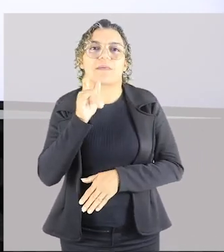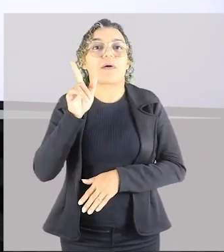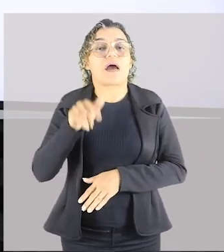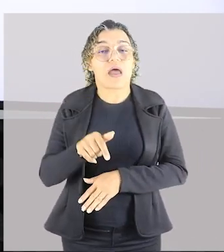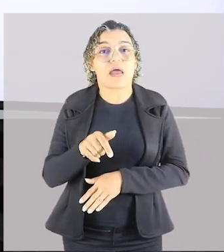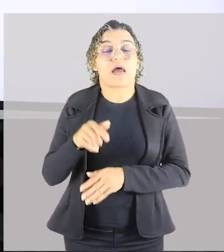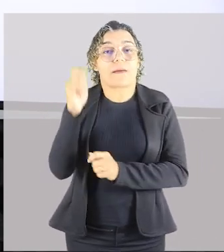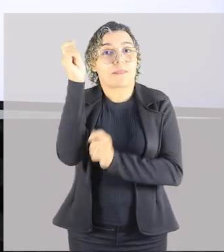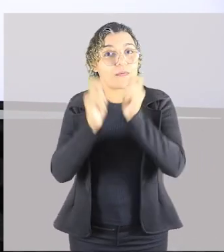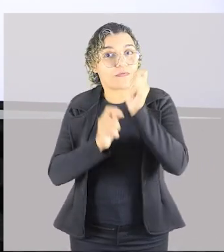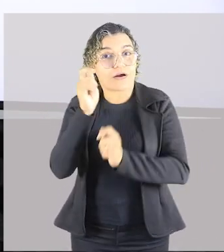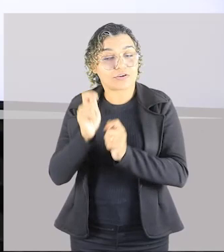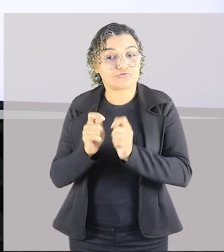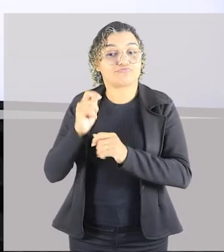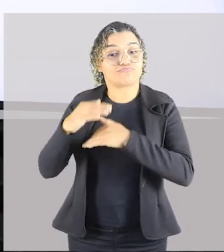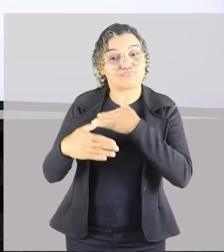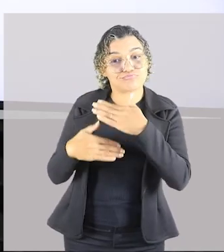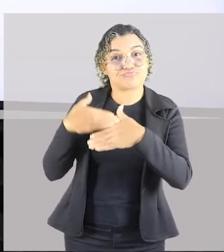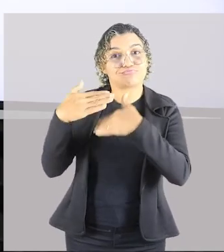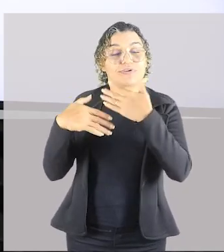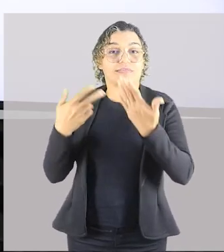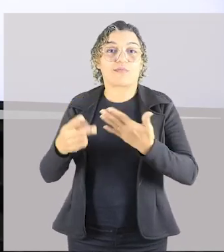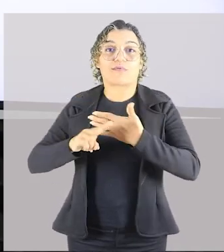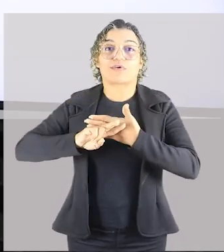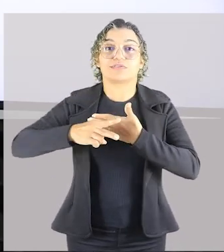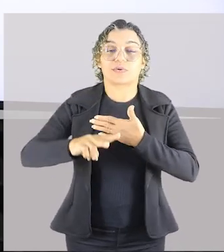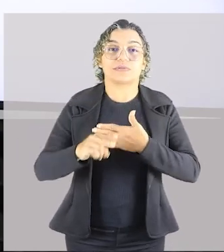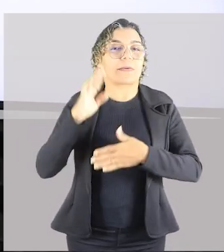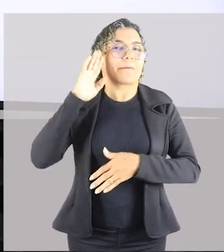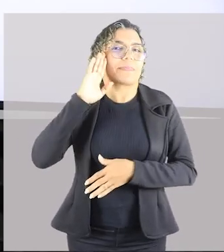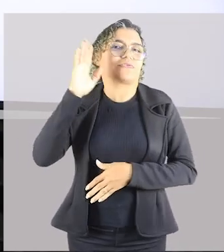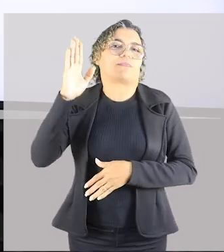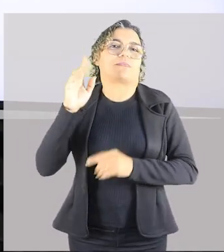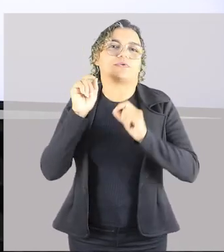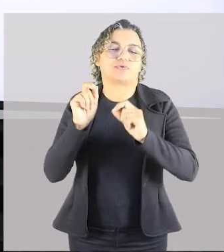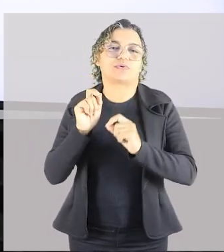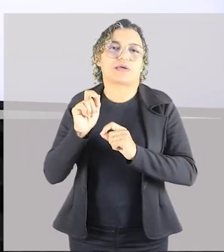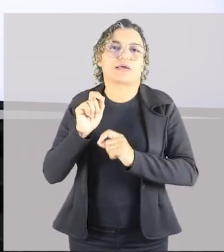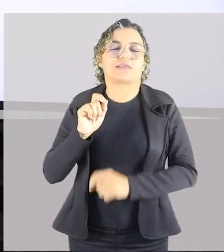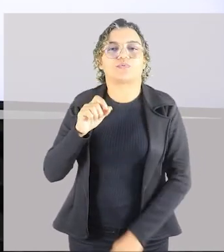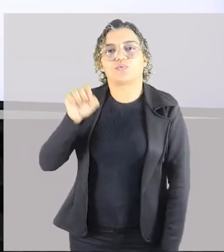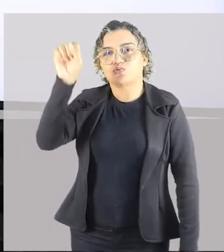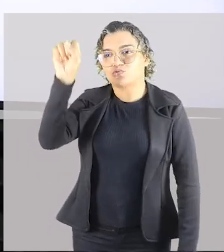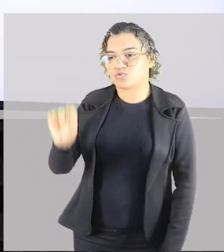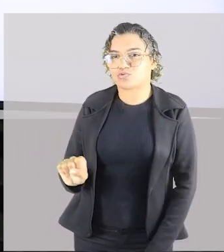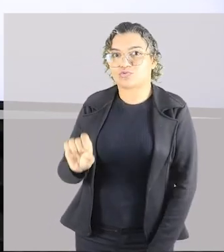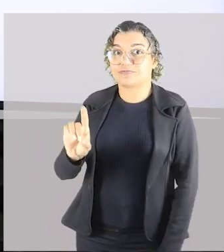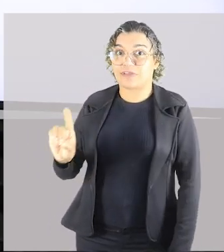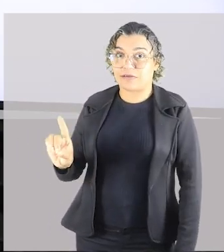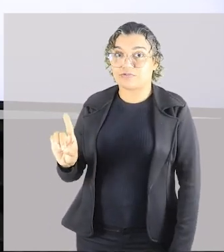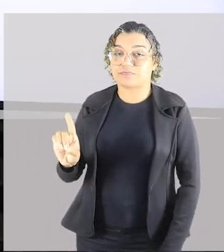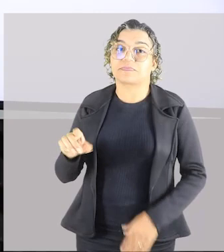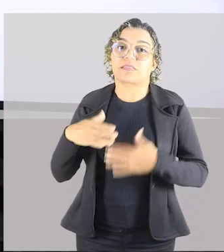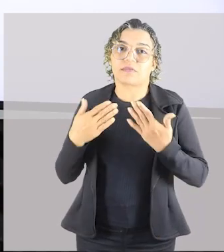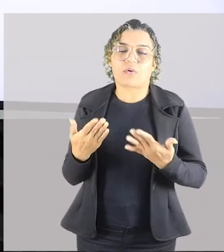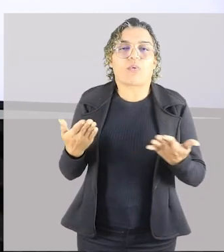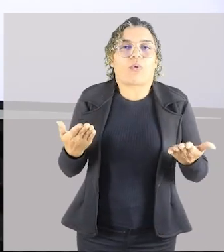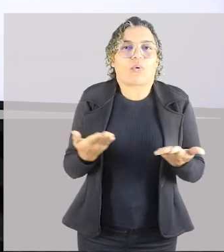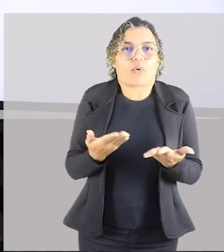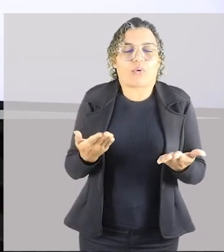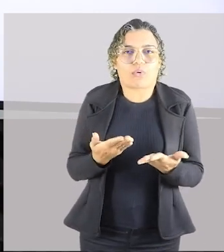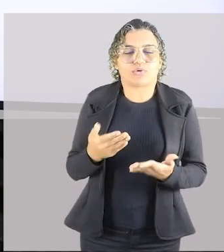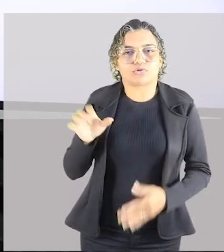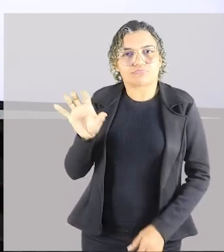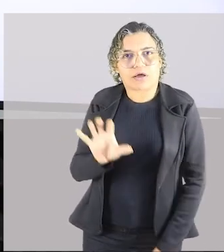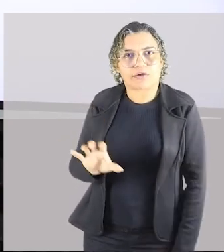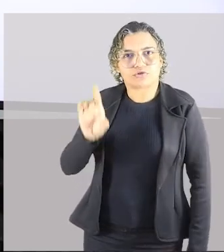industrial estava se desenvolvendo. Então, por consequência, principalmente no Sudeste. Não é à toa que hoje a região